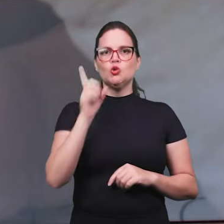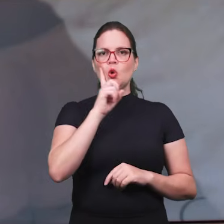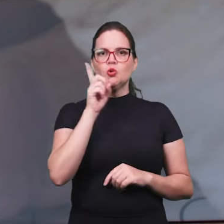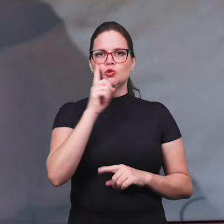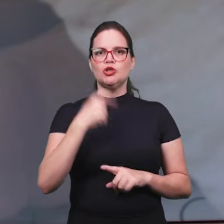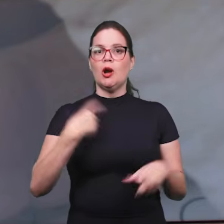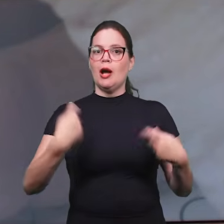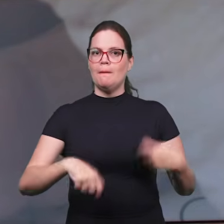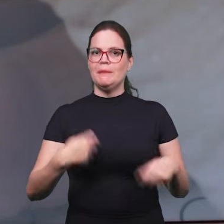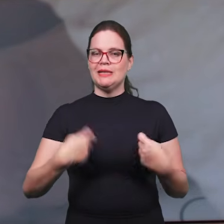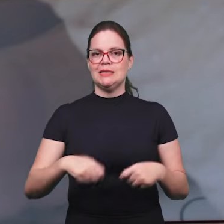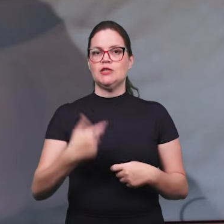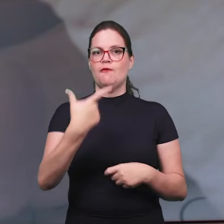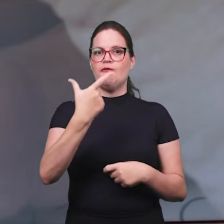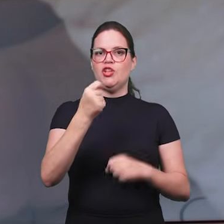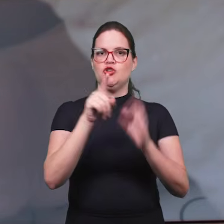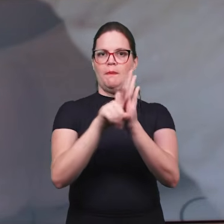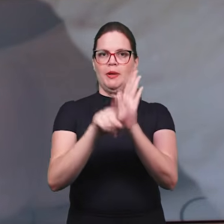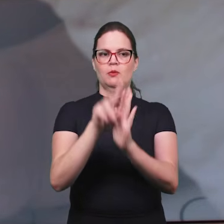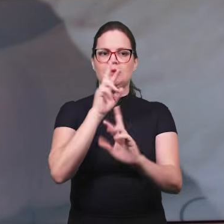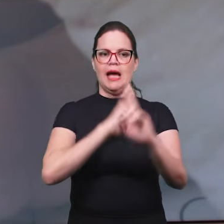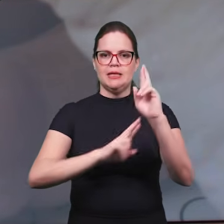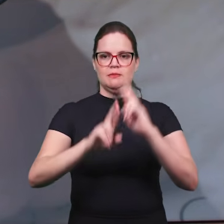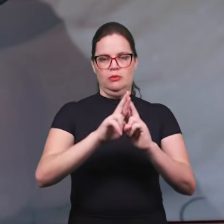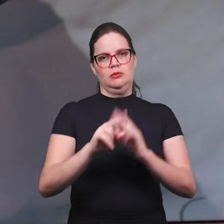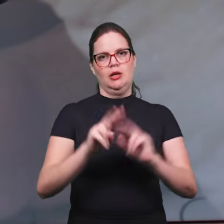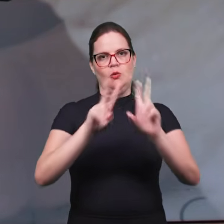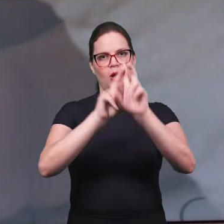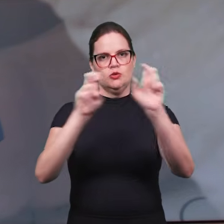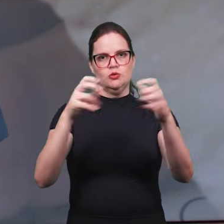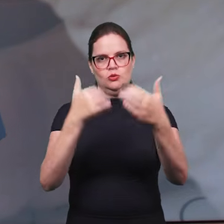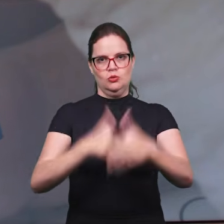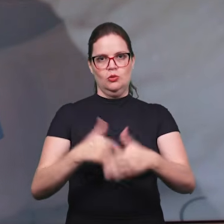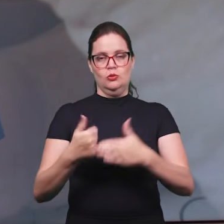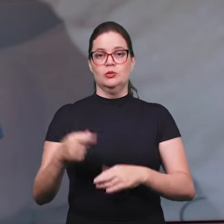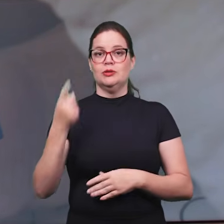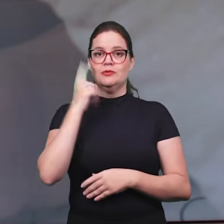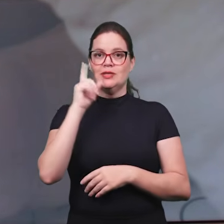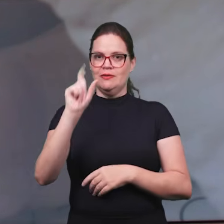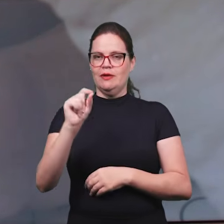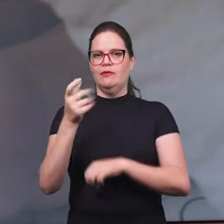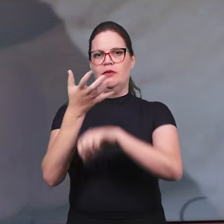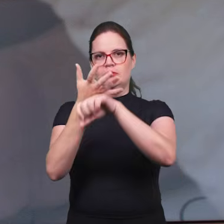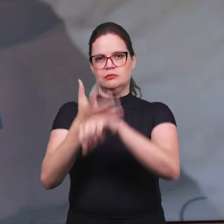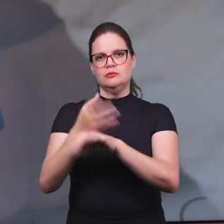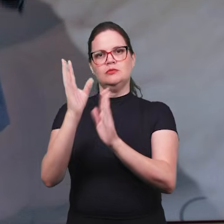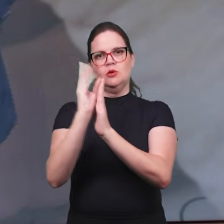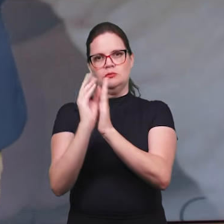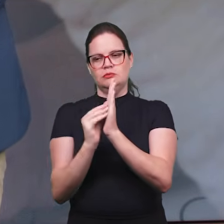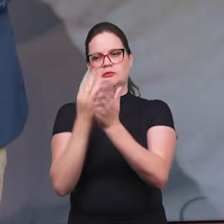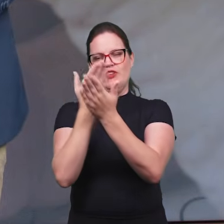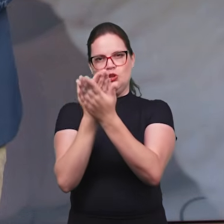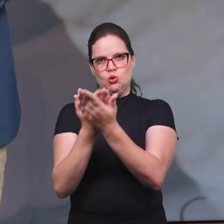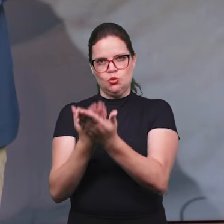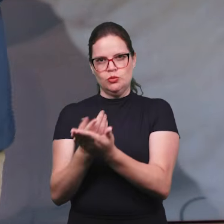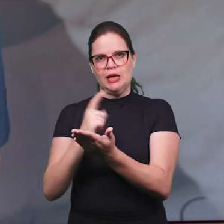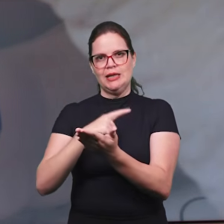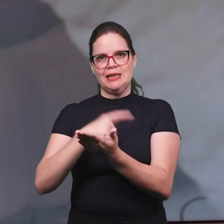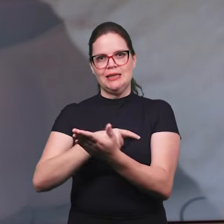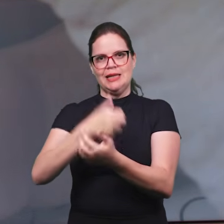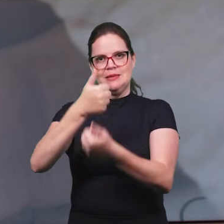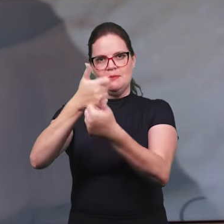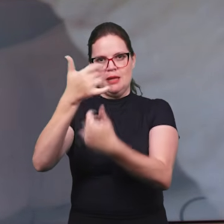resolver 20 questões de concurso por dia. Então, você vai ali pegar o seu material que tem questões